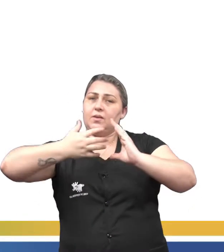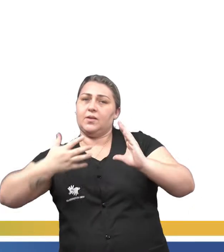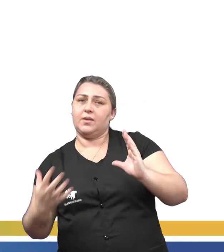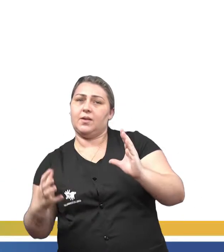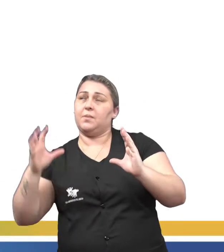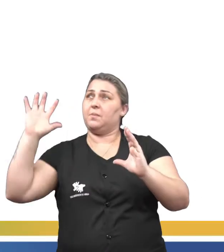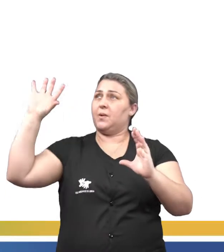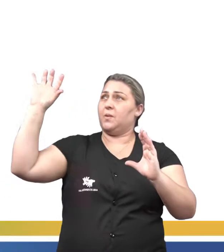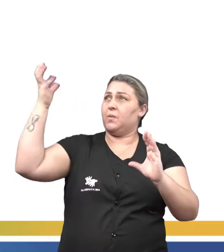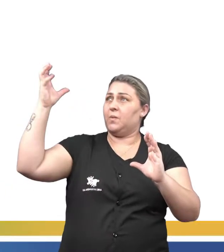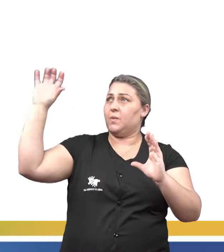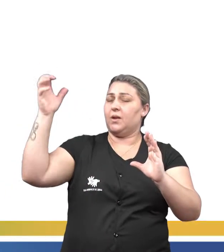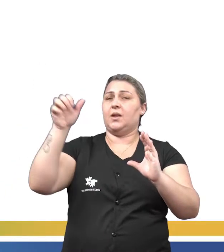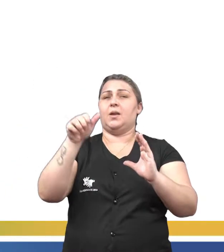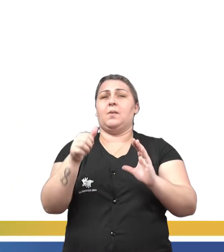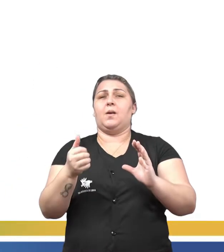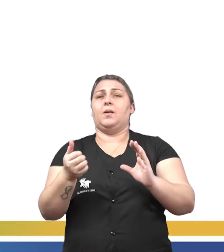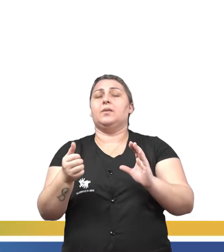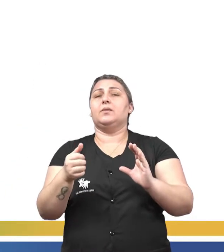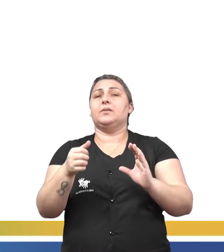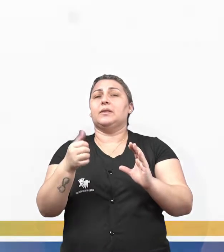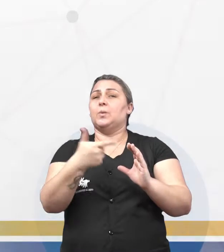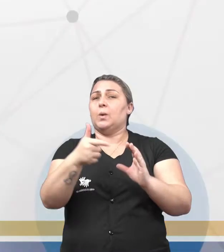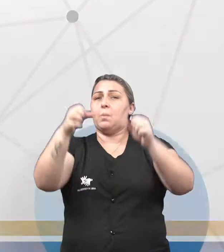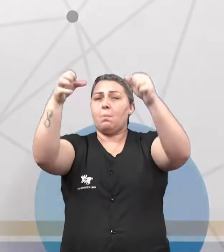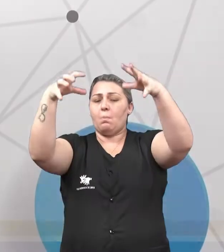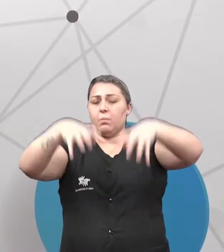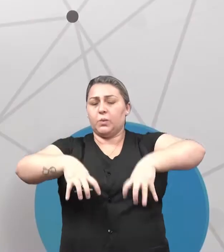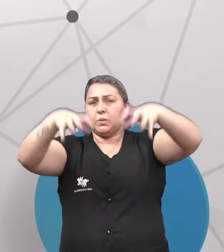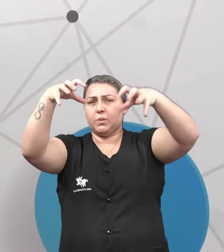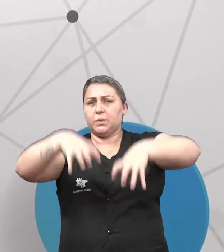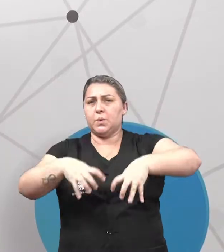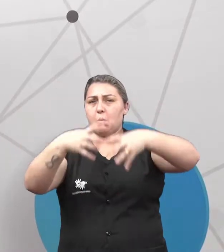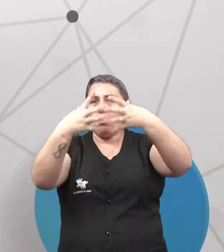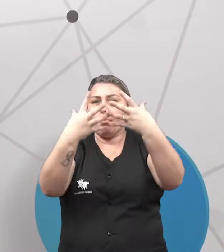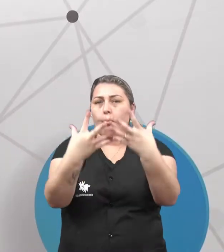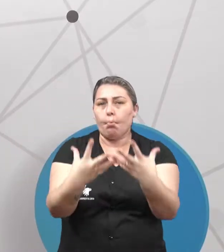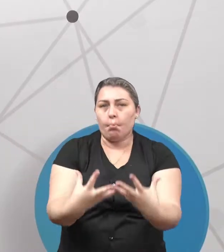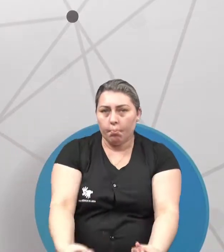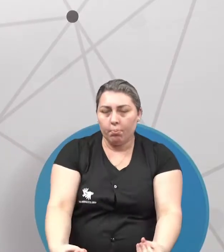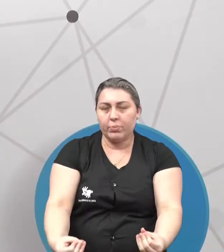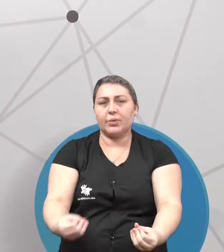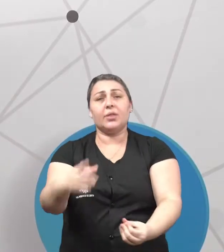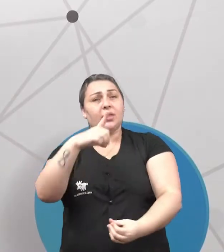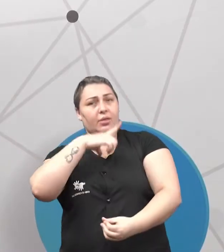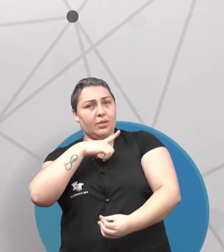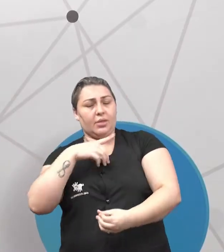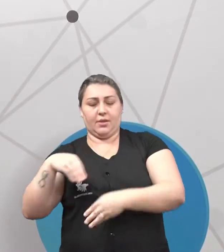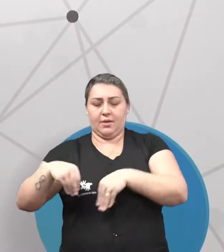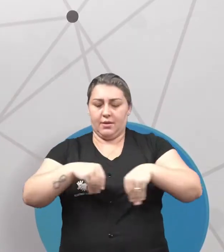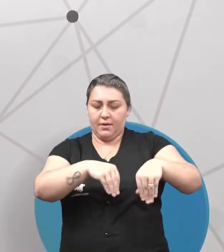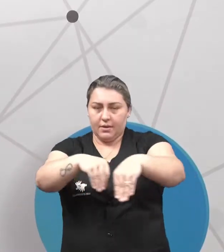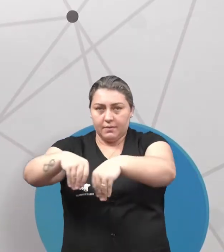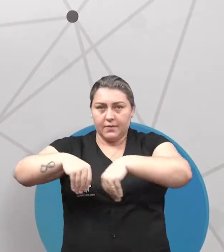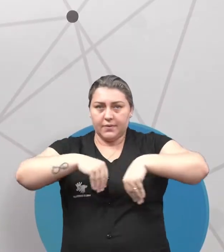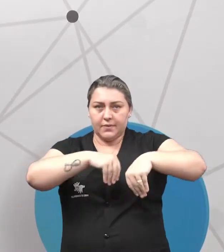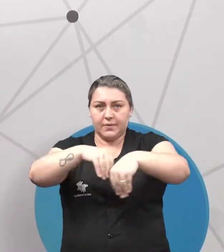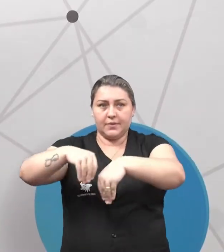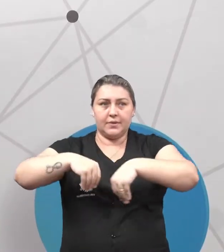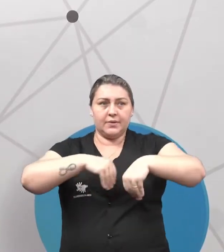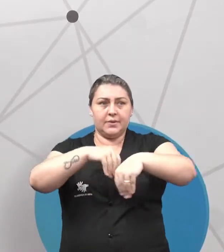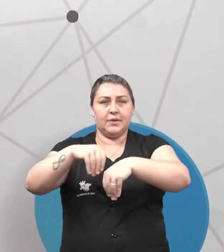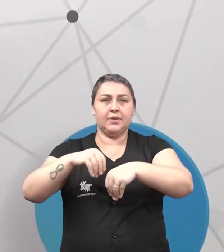clima árido e pela escassez de chuvas. Então, o que a gente tem? Essas terras aí que ficavam, né?